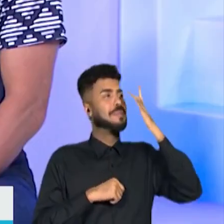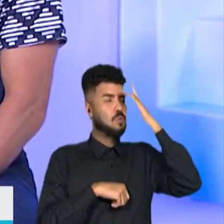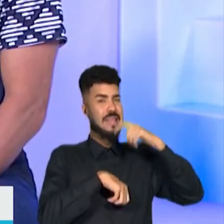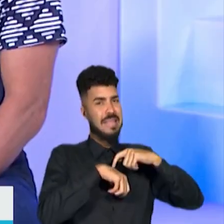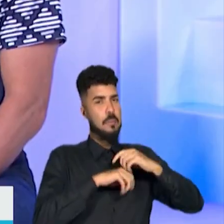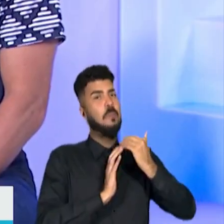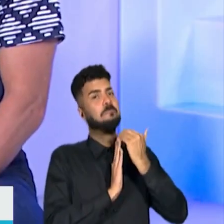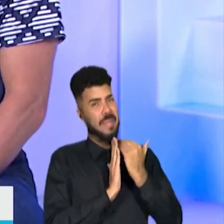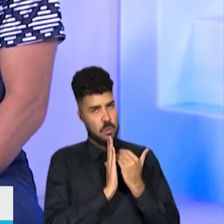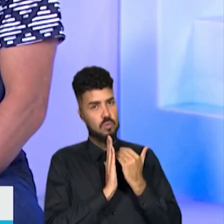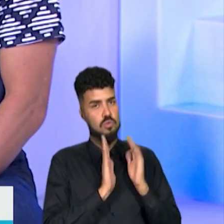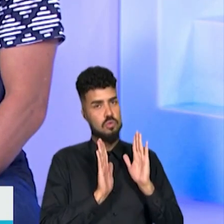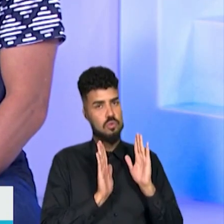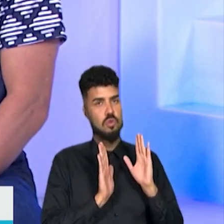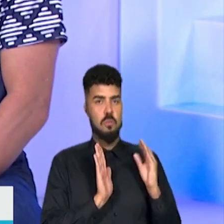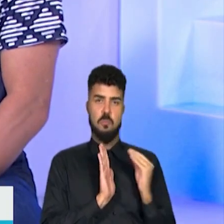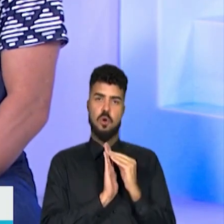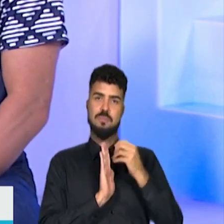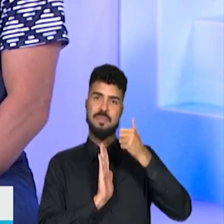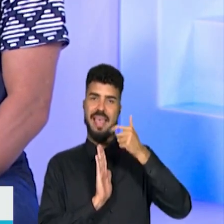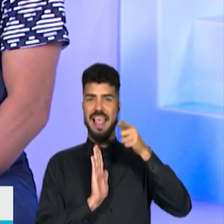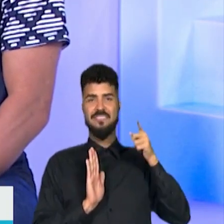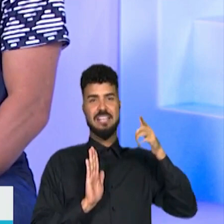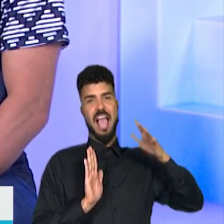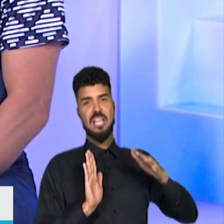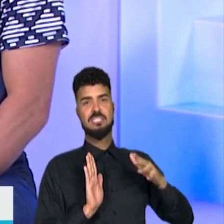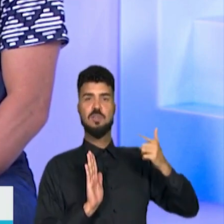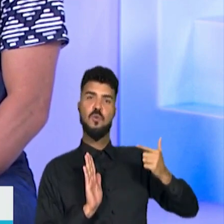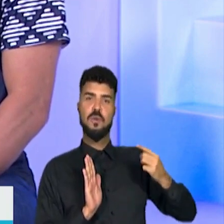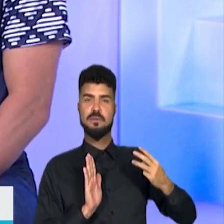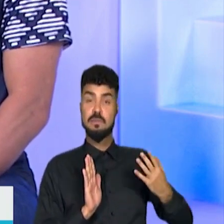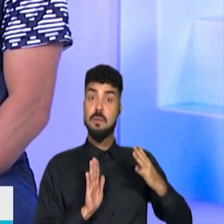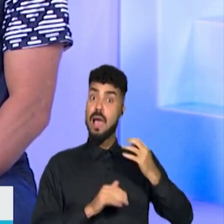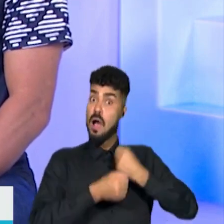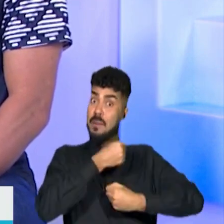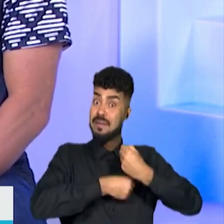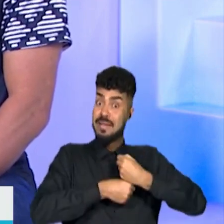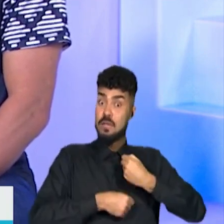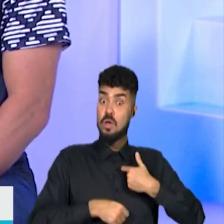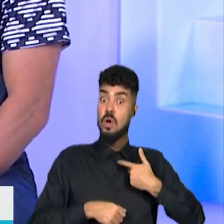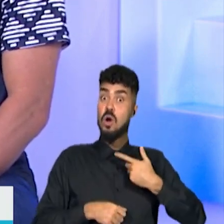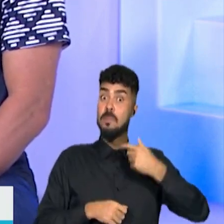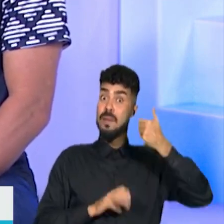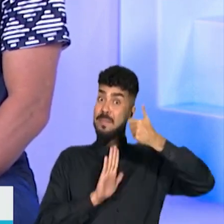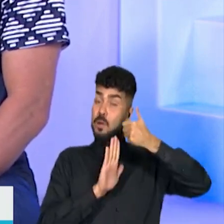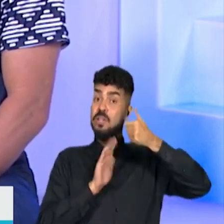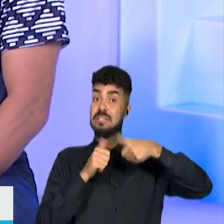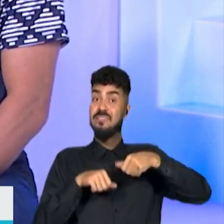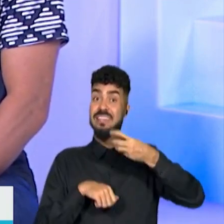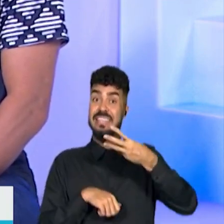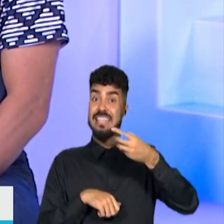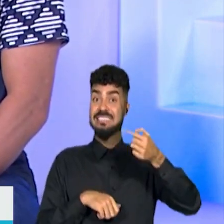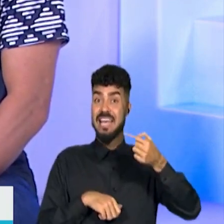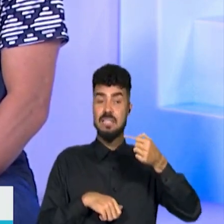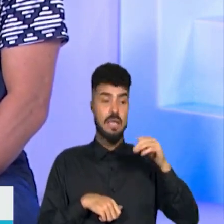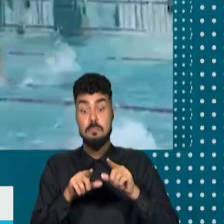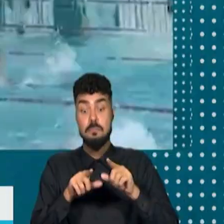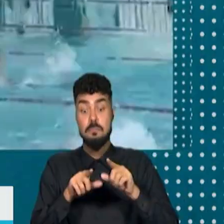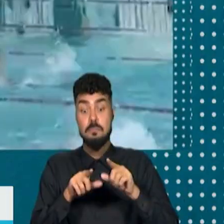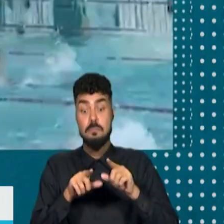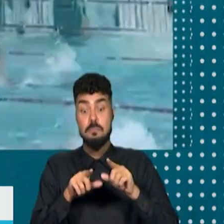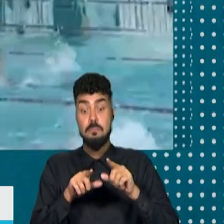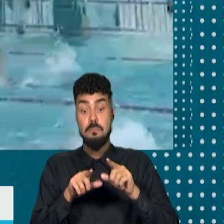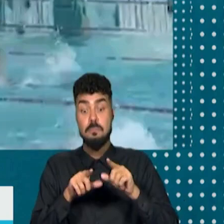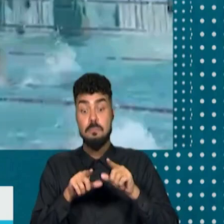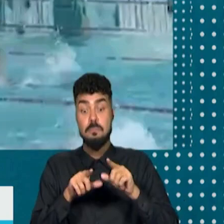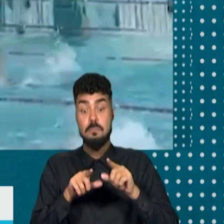muito competitivo. Fechou o ano passado, o primeiro lugar tinha 37 baixo, então ela com 36... Está competindo muito bem,